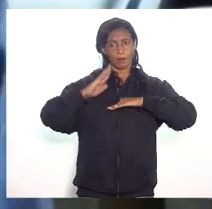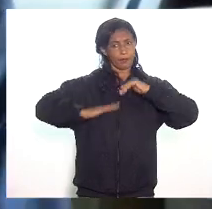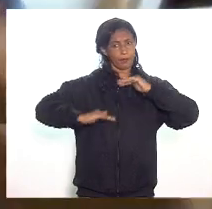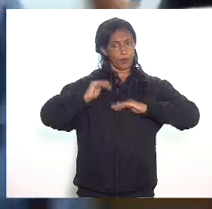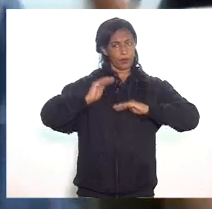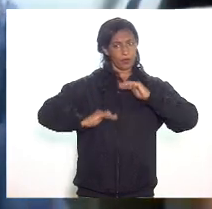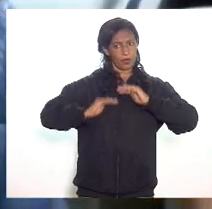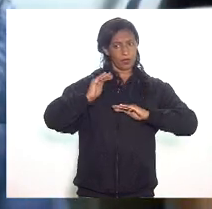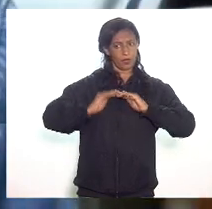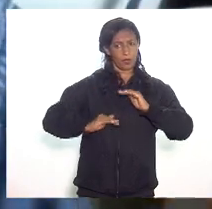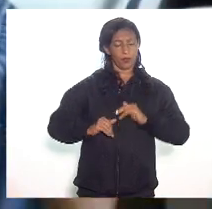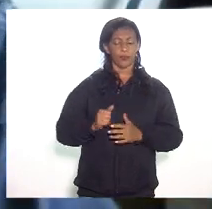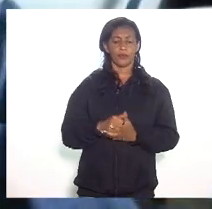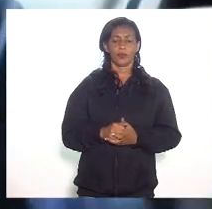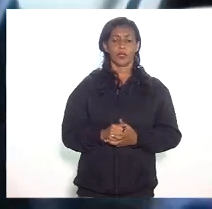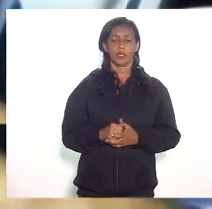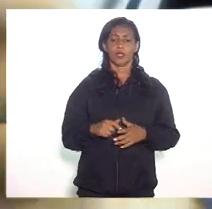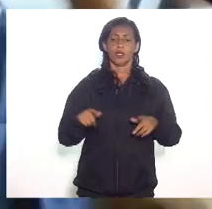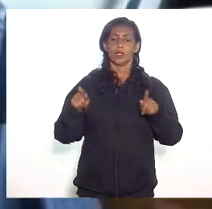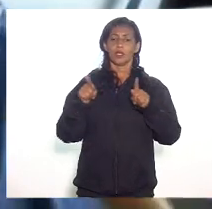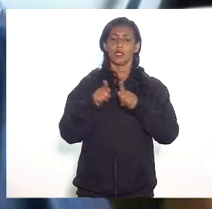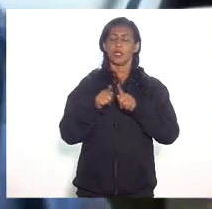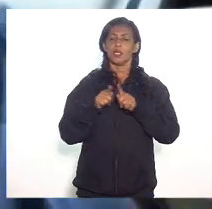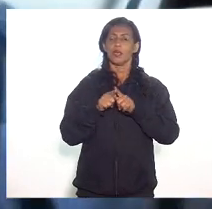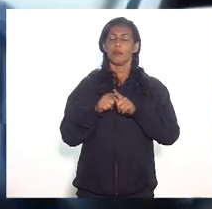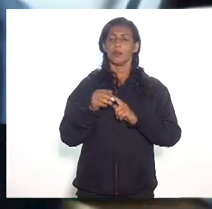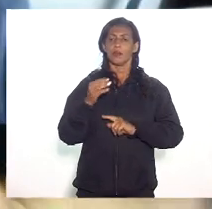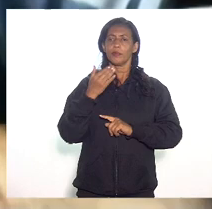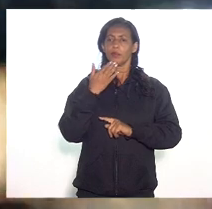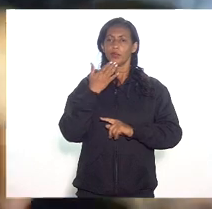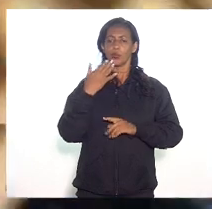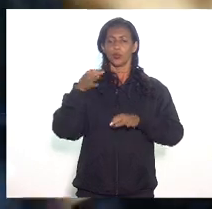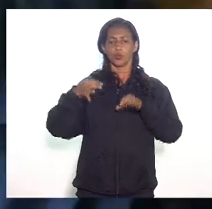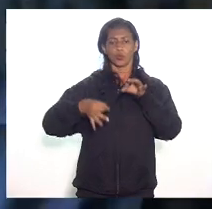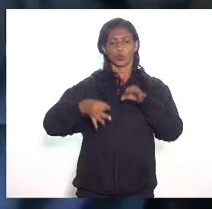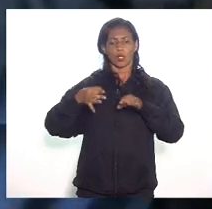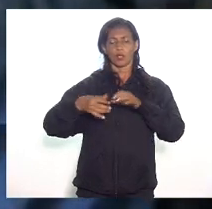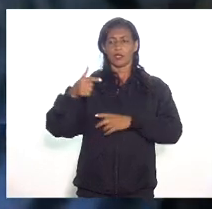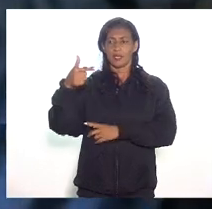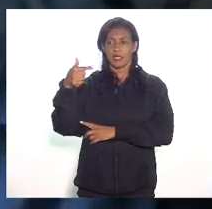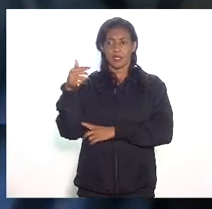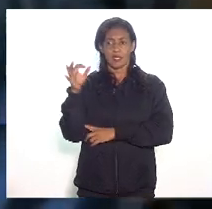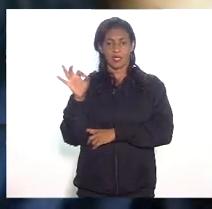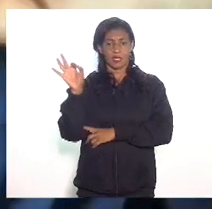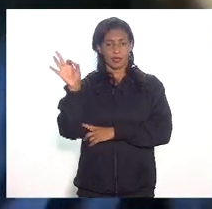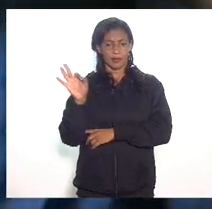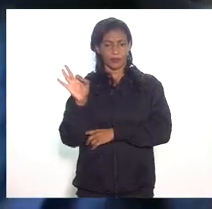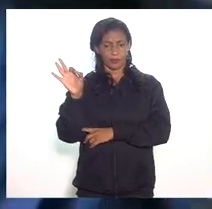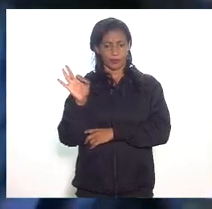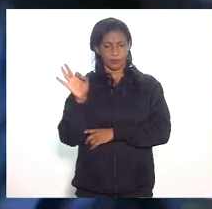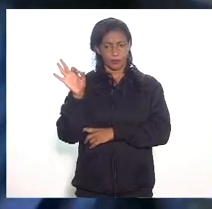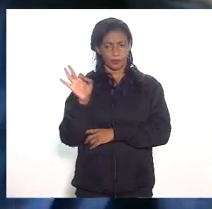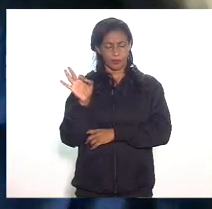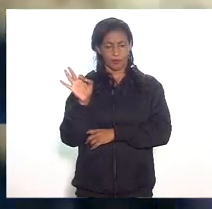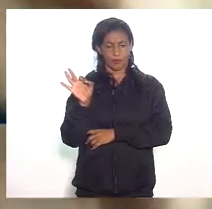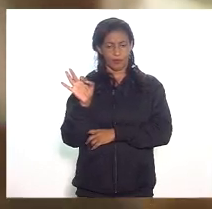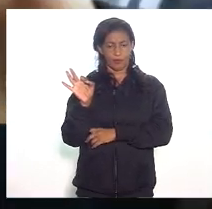dividiu o Poder Judiciário, um número emprílico, que 70% ficam